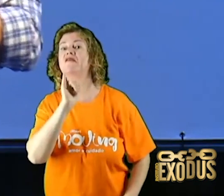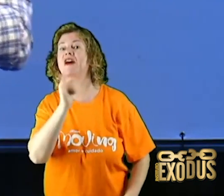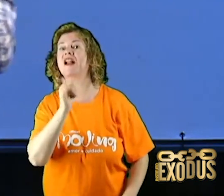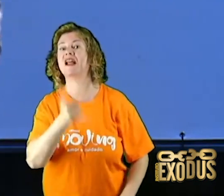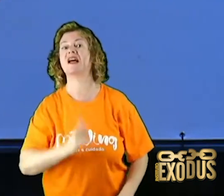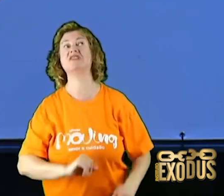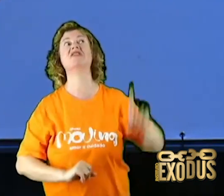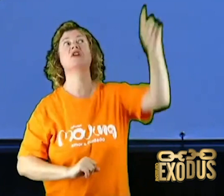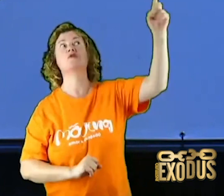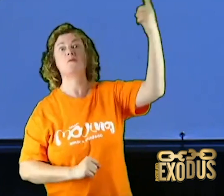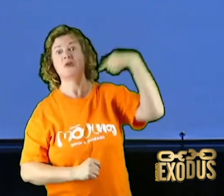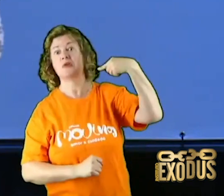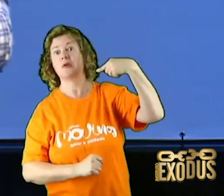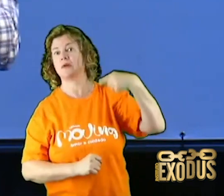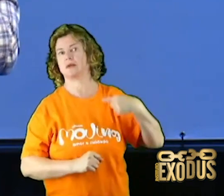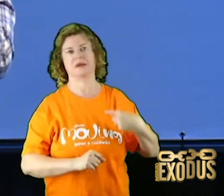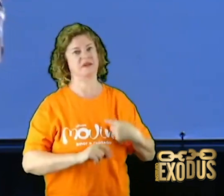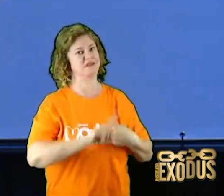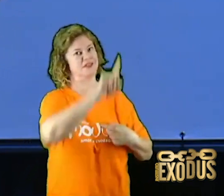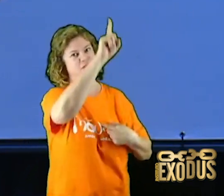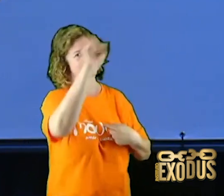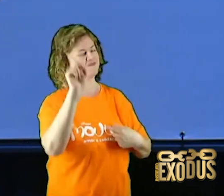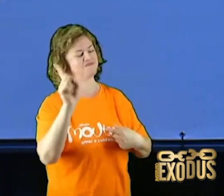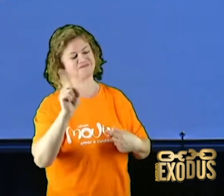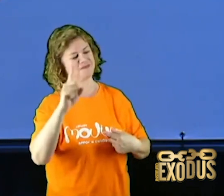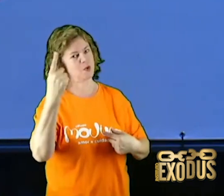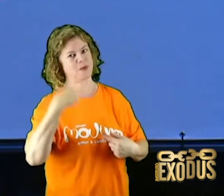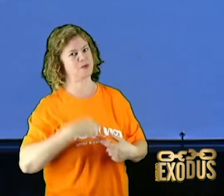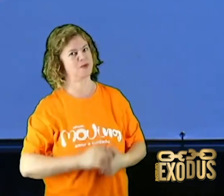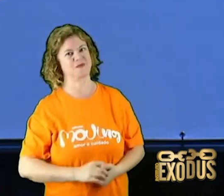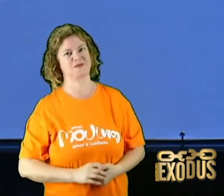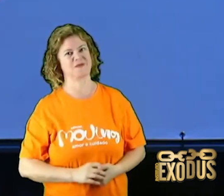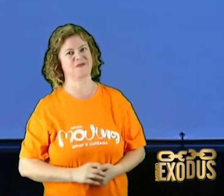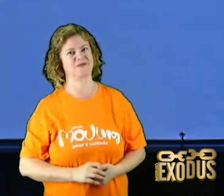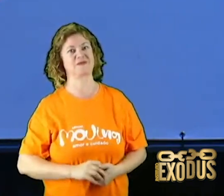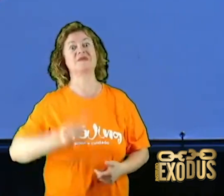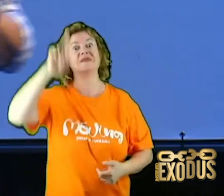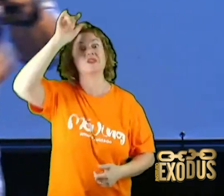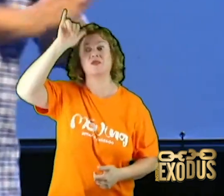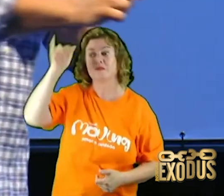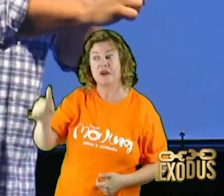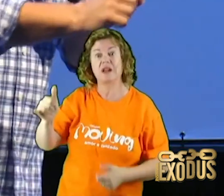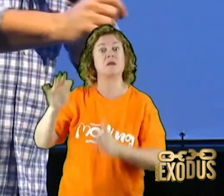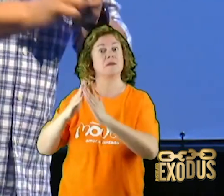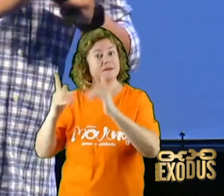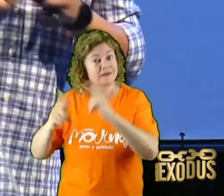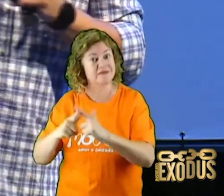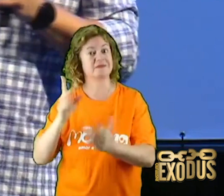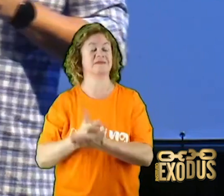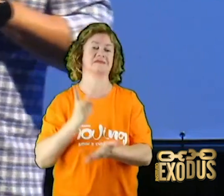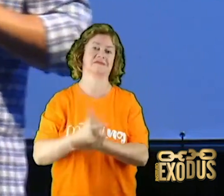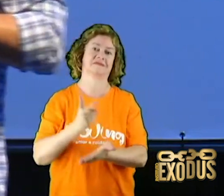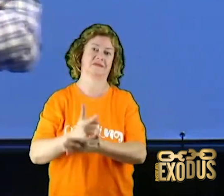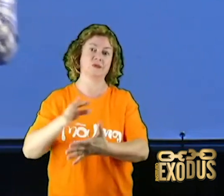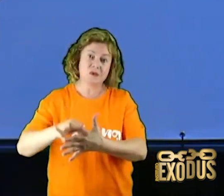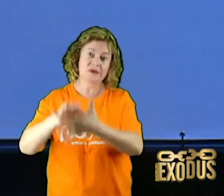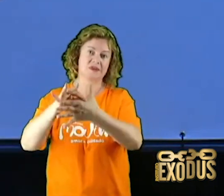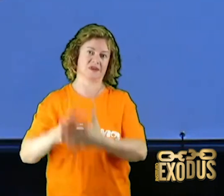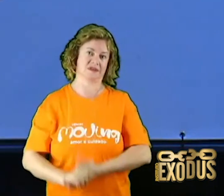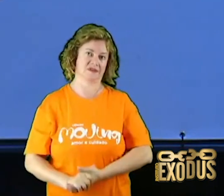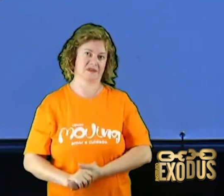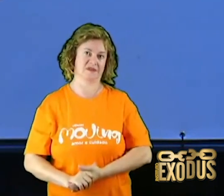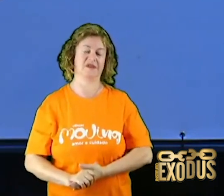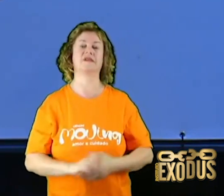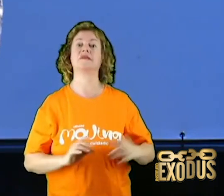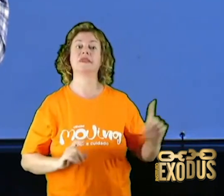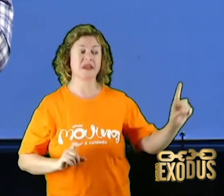e ele sai sem a permissão, e não consegue se acertar na vida, e ali ele encontra um procônsul, uma